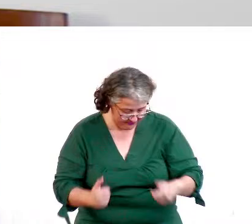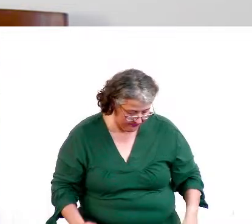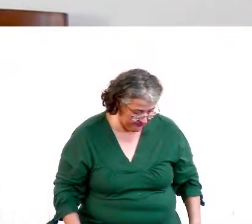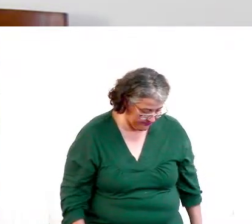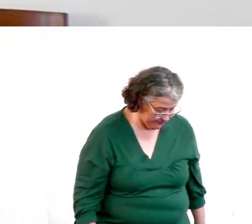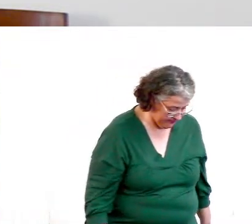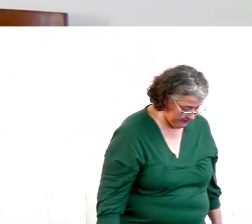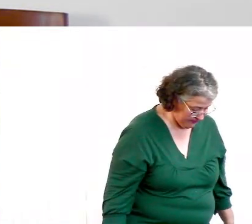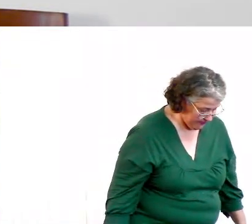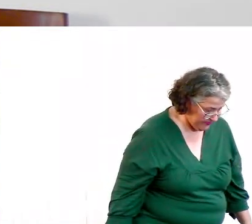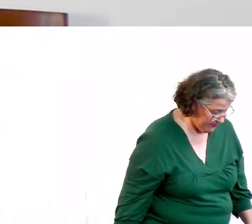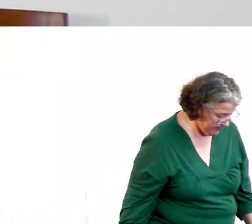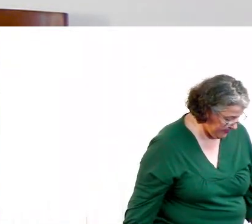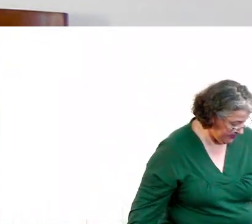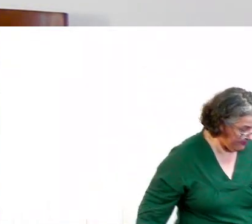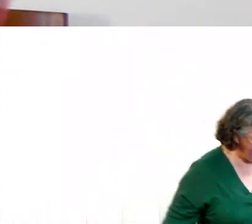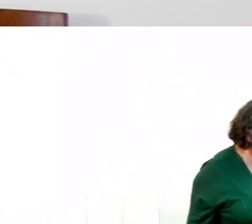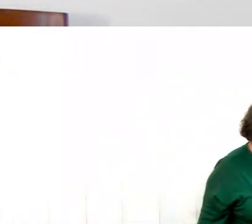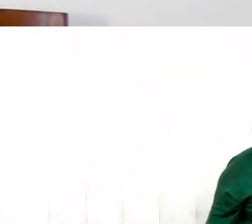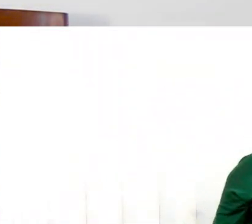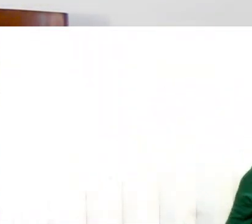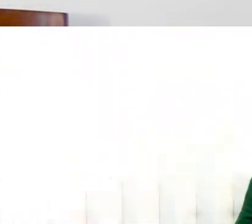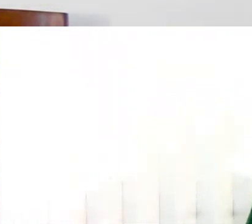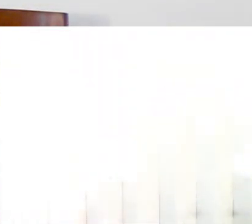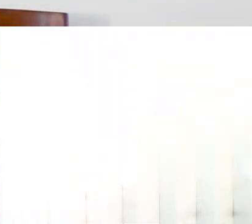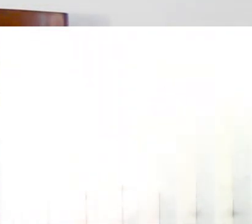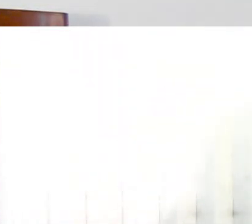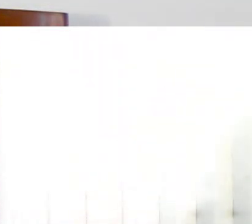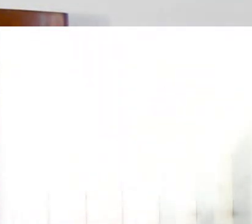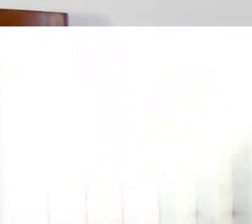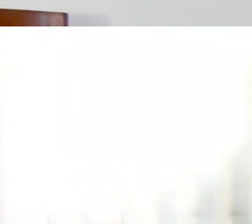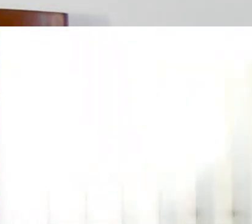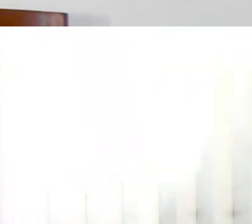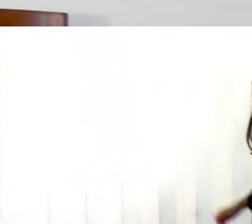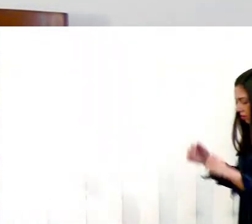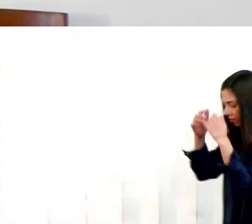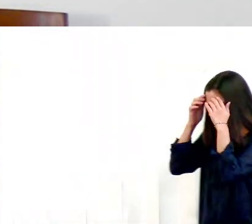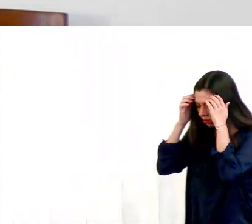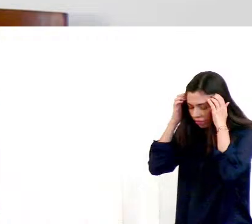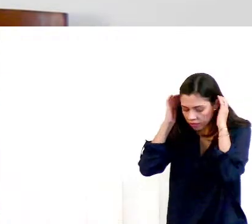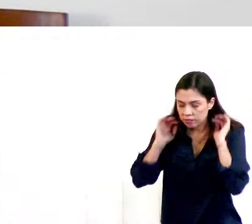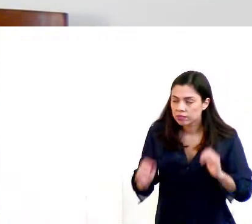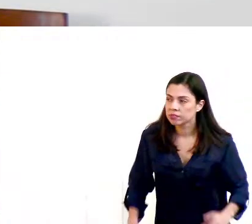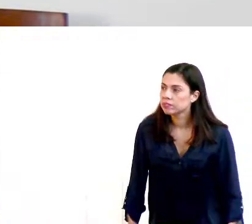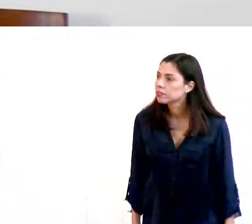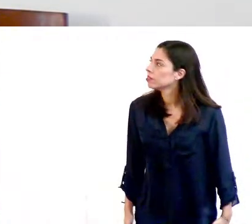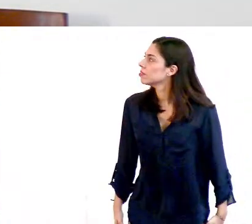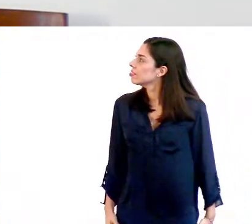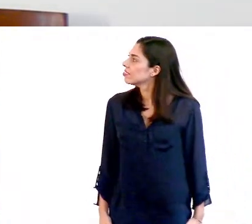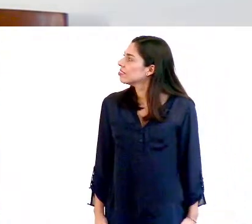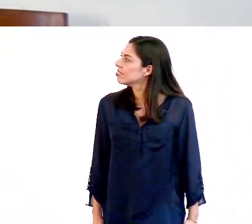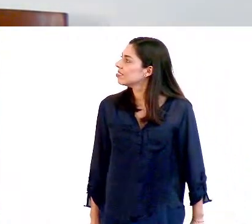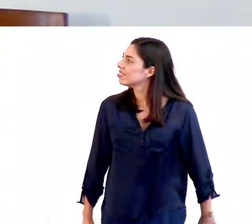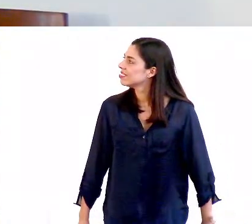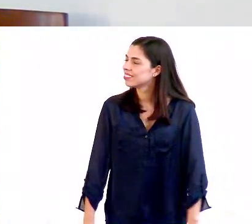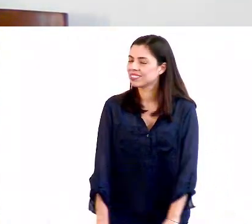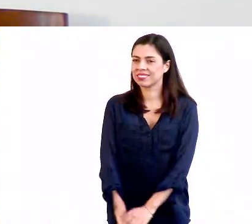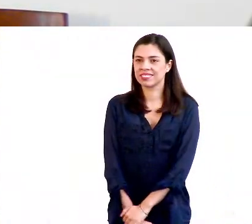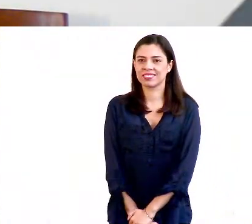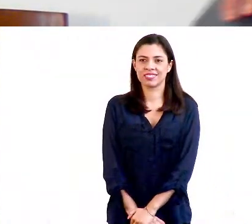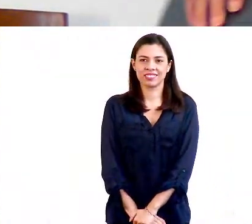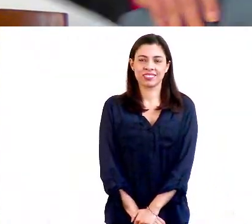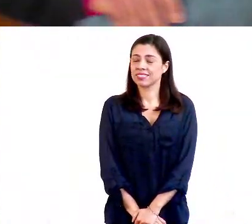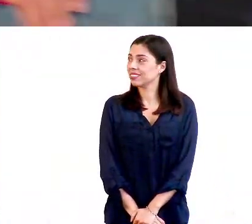todos. E vou convidá-lo, pregador, vem cá chorar com você. Falo